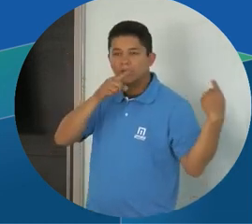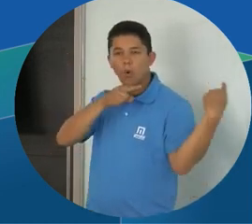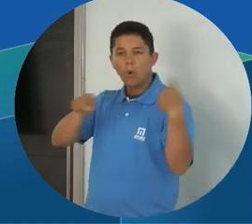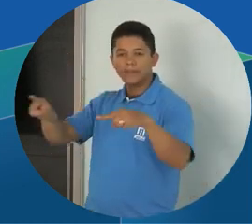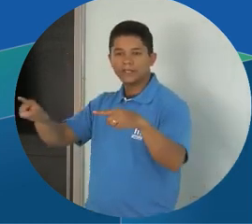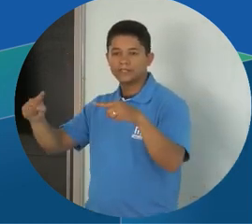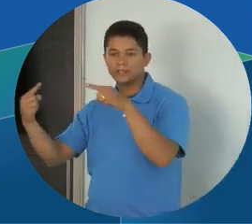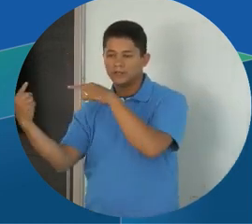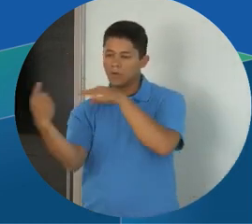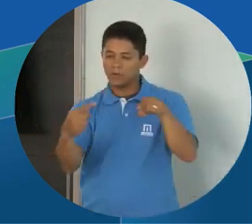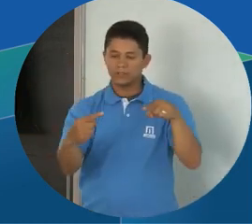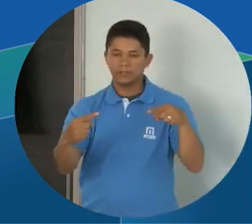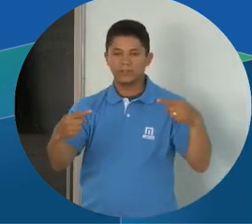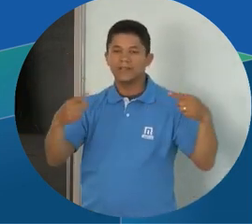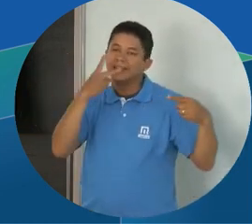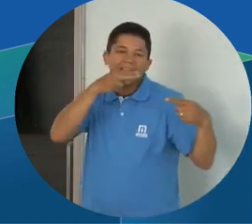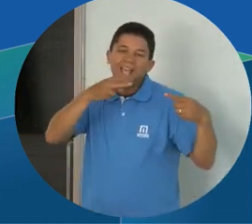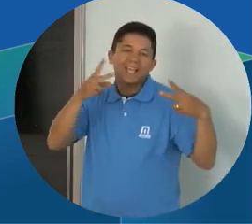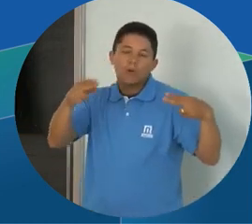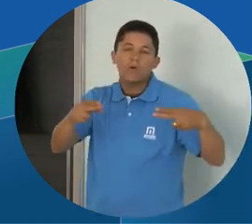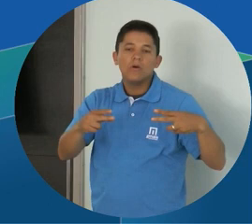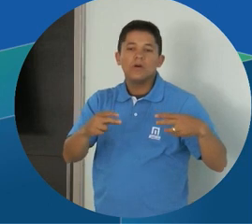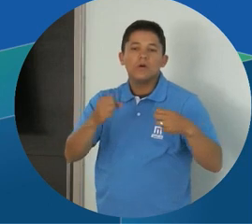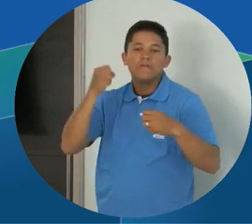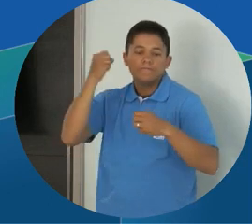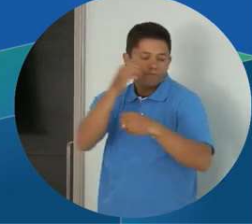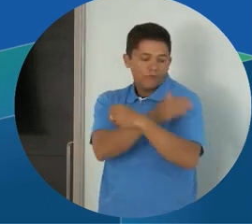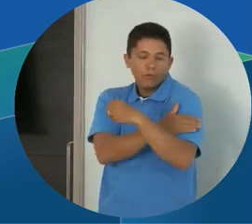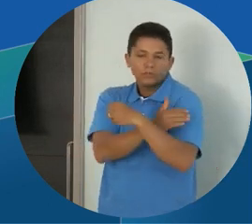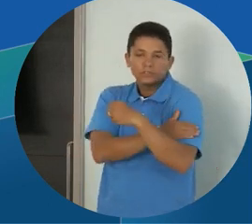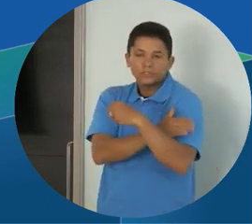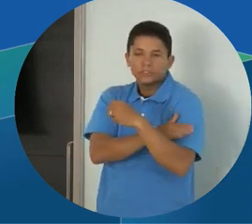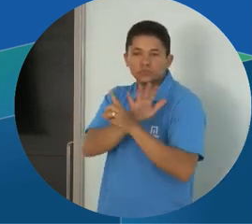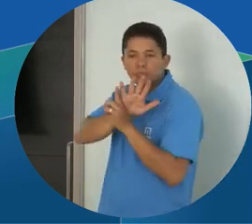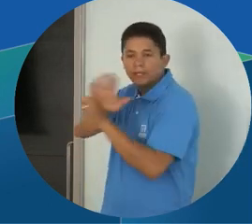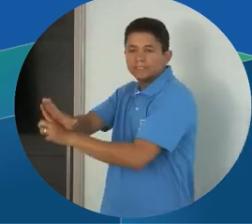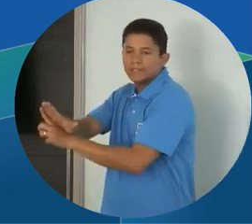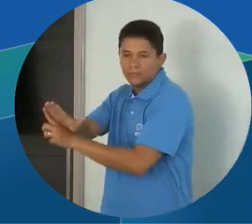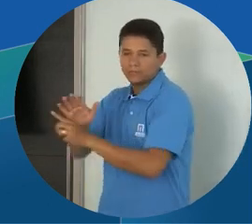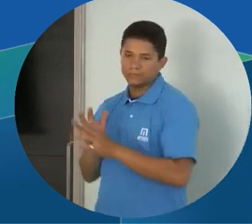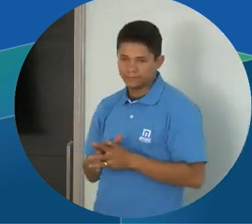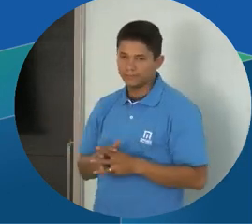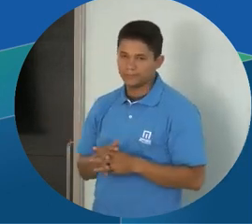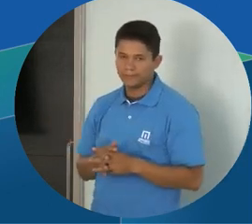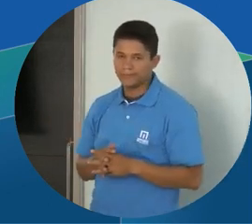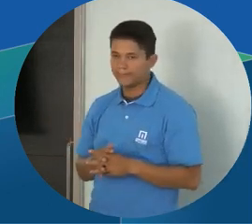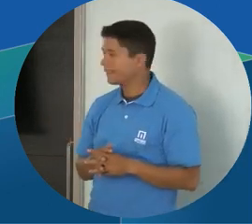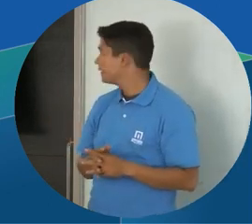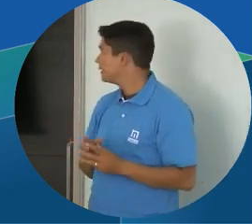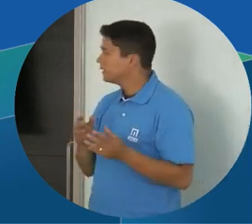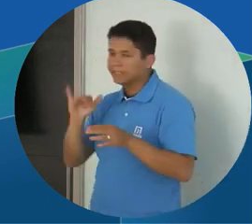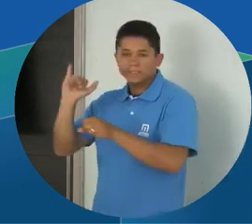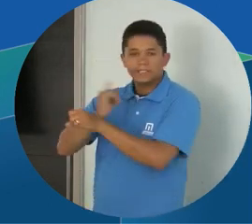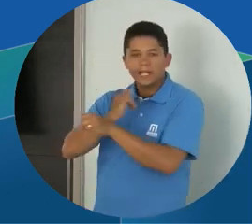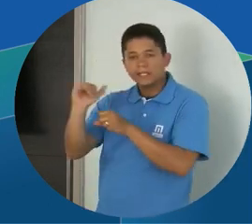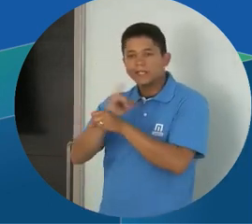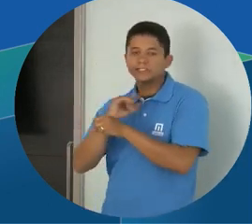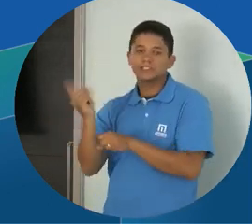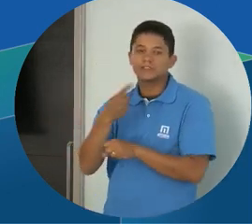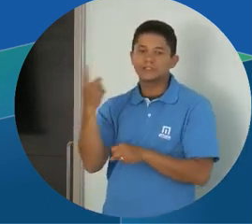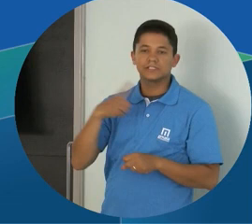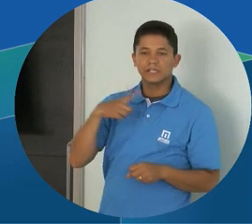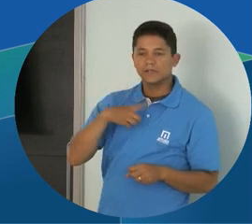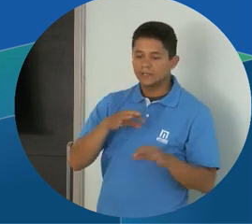de subpressão, que é esse diagrama aqui retangular. O que a gente tem como estratégia que muitas vezes nos projetos